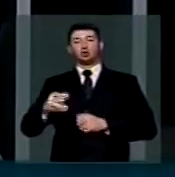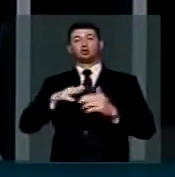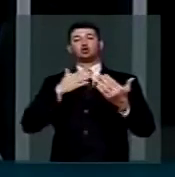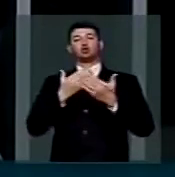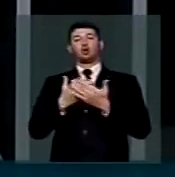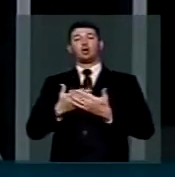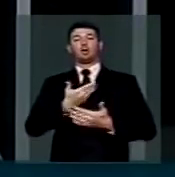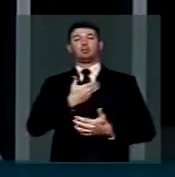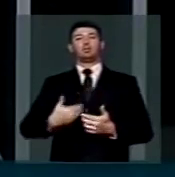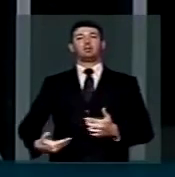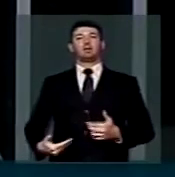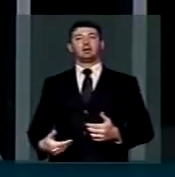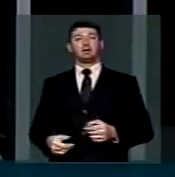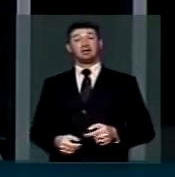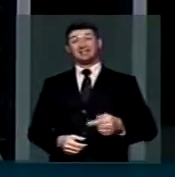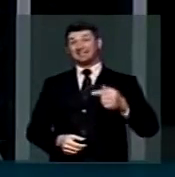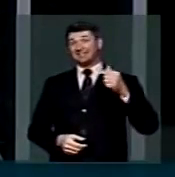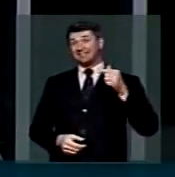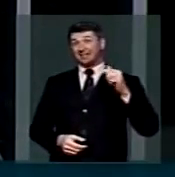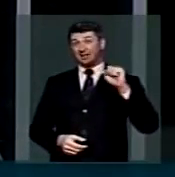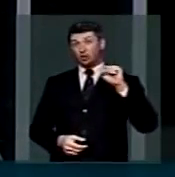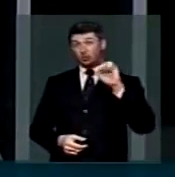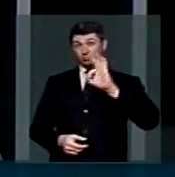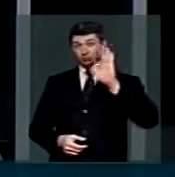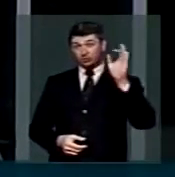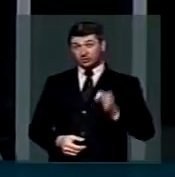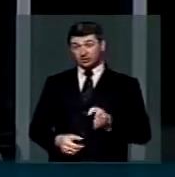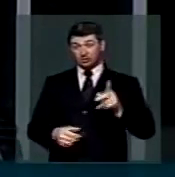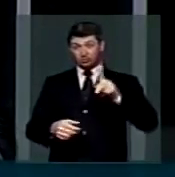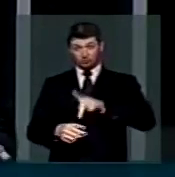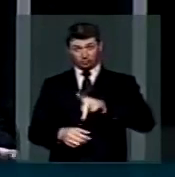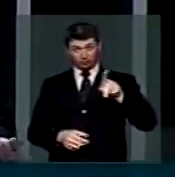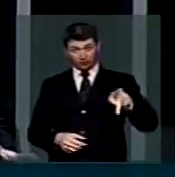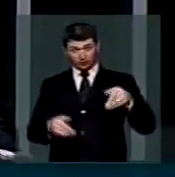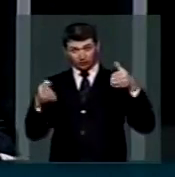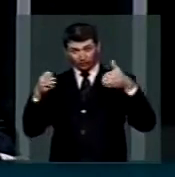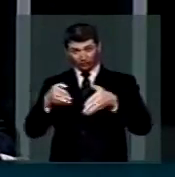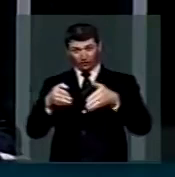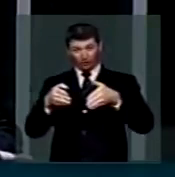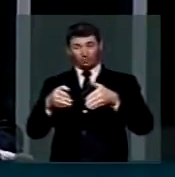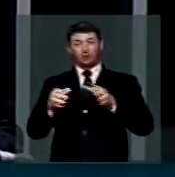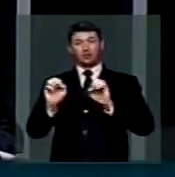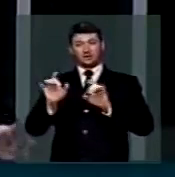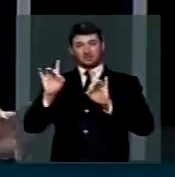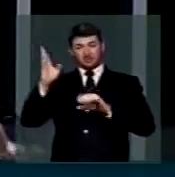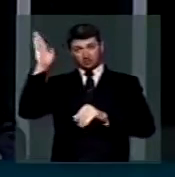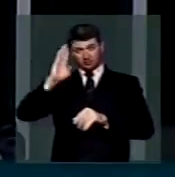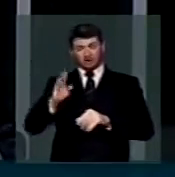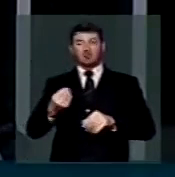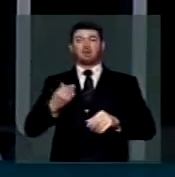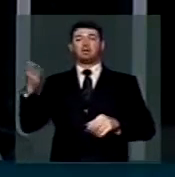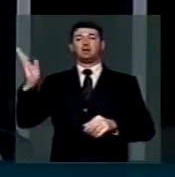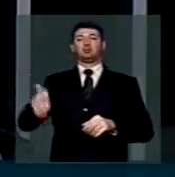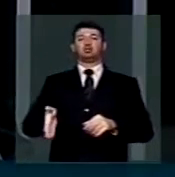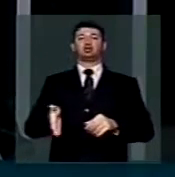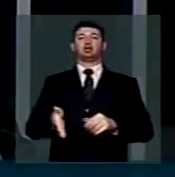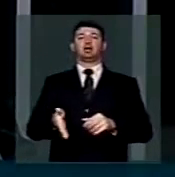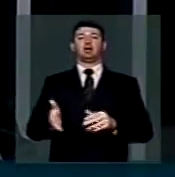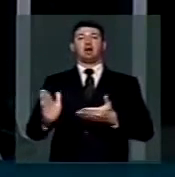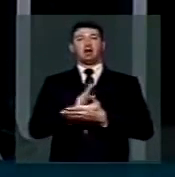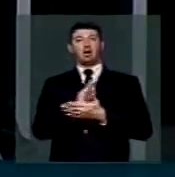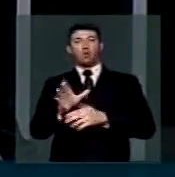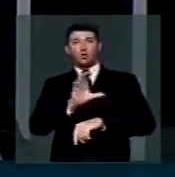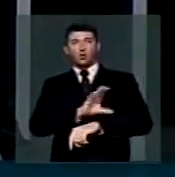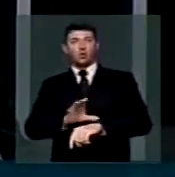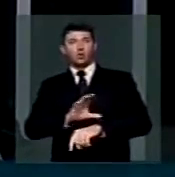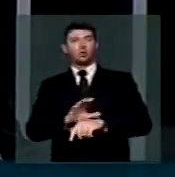pública. E 78% dos professores desta área no Brasil já participaram de algum